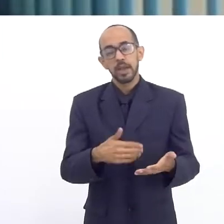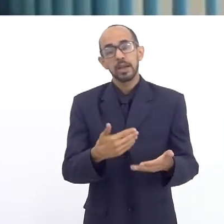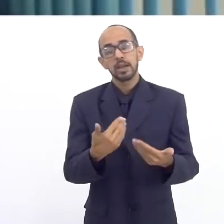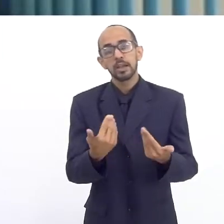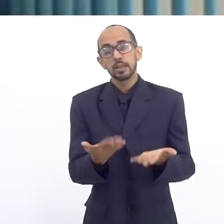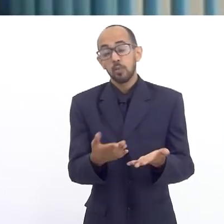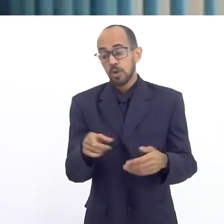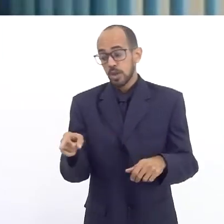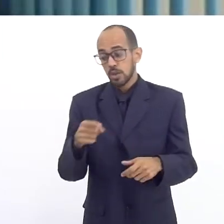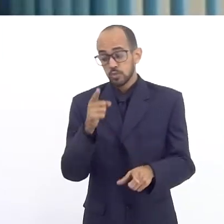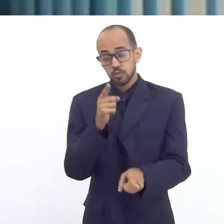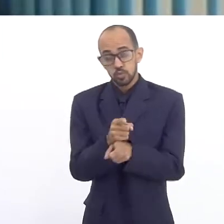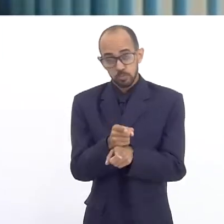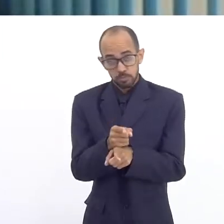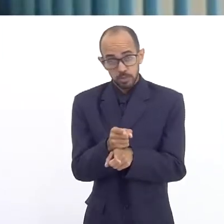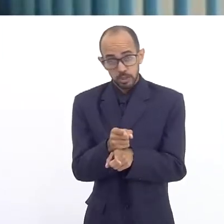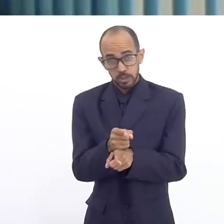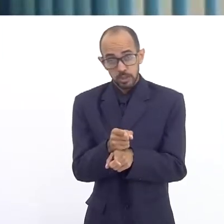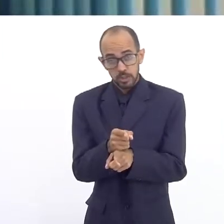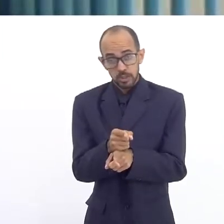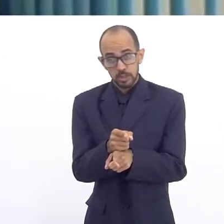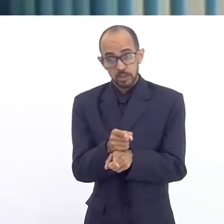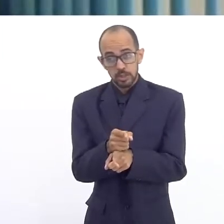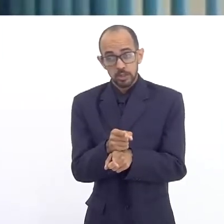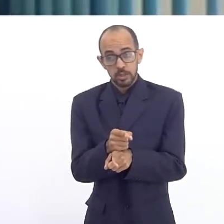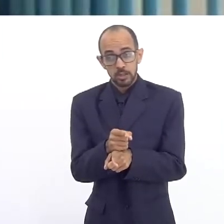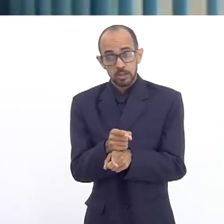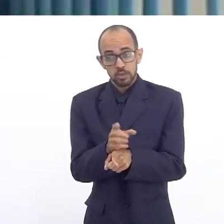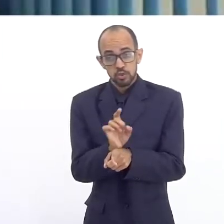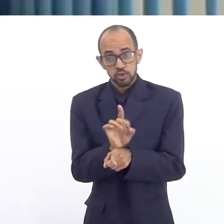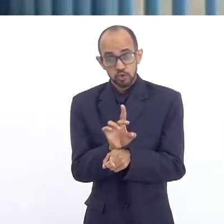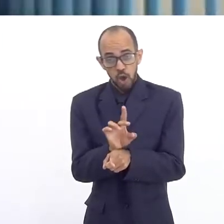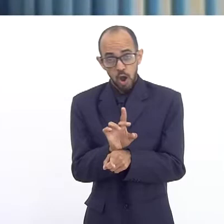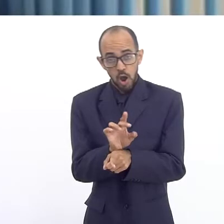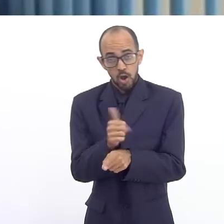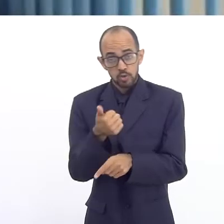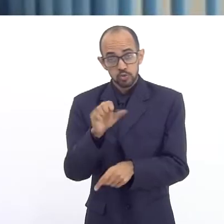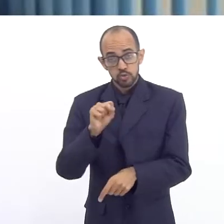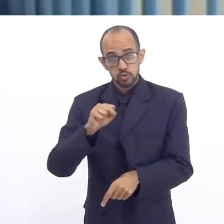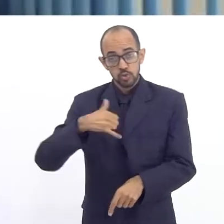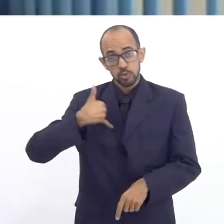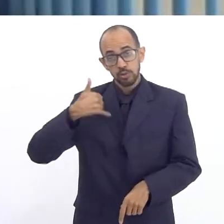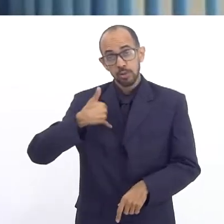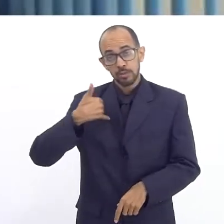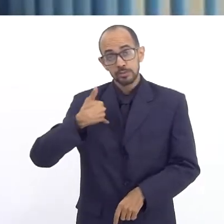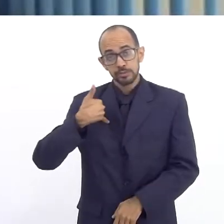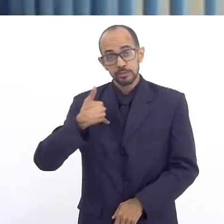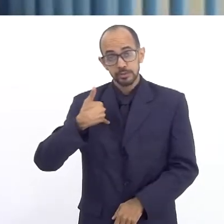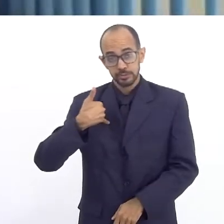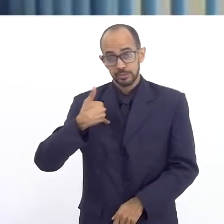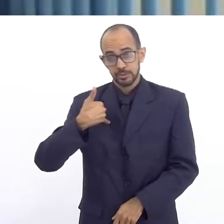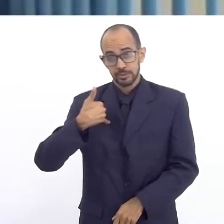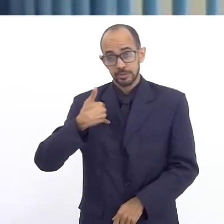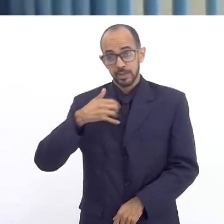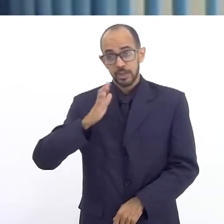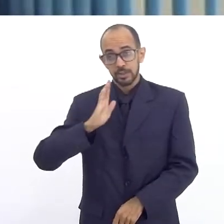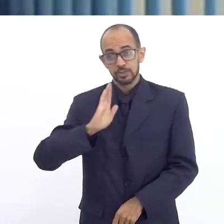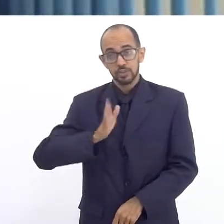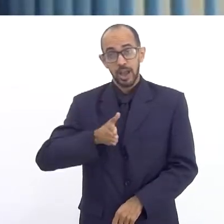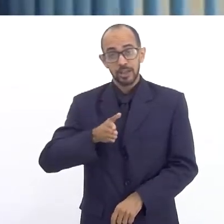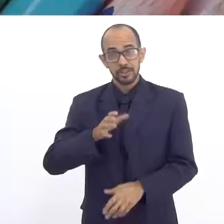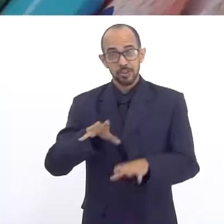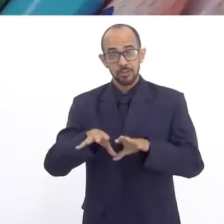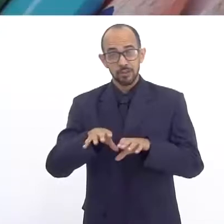na primeira fase do ensino fundamental, ele só tinha até a 3ª série, e eu só fui descobrir isso aos 18 anos. Eu